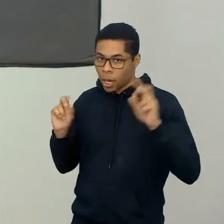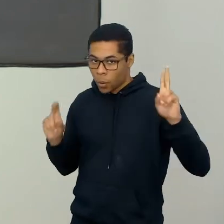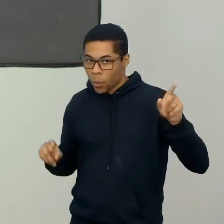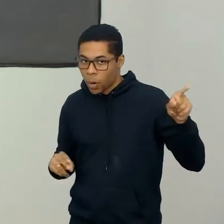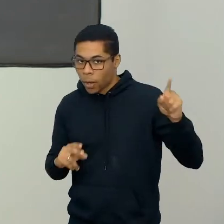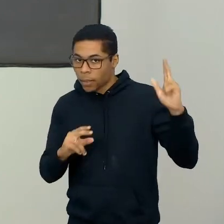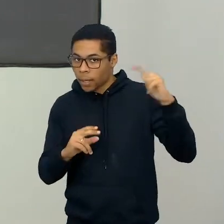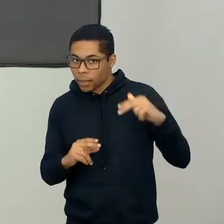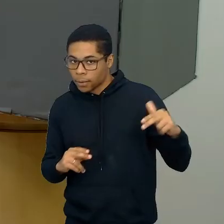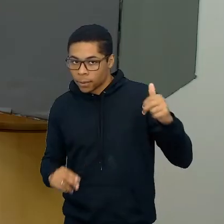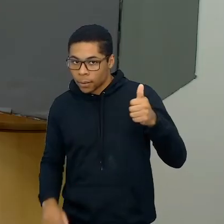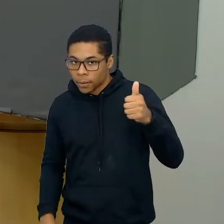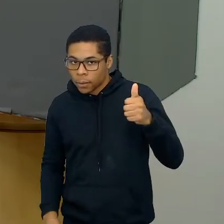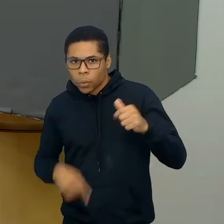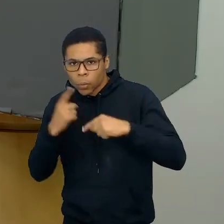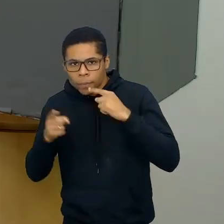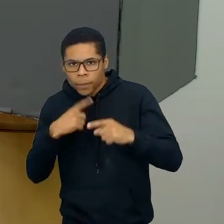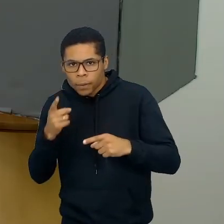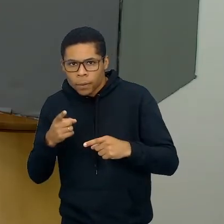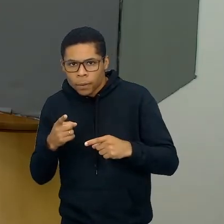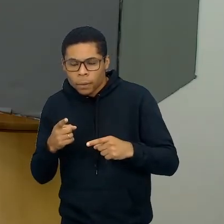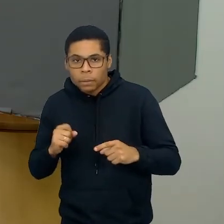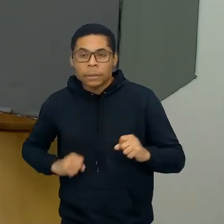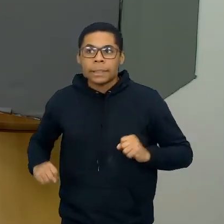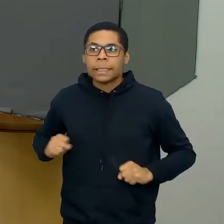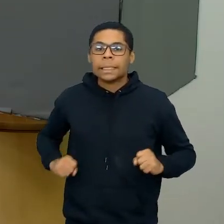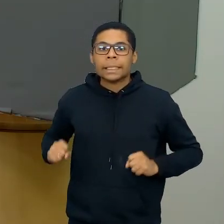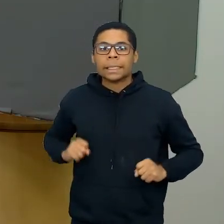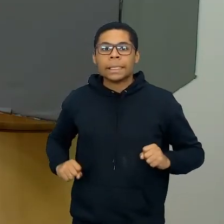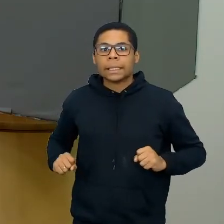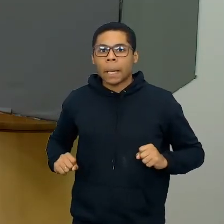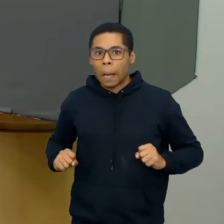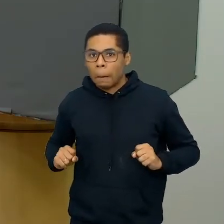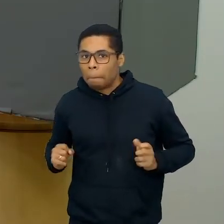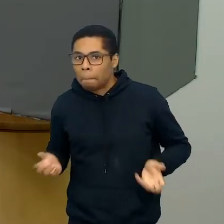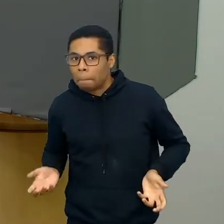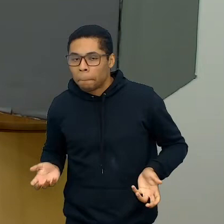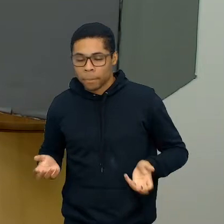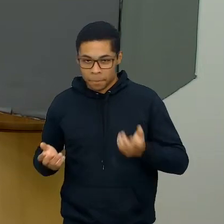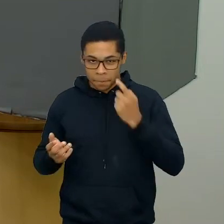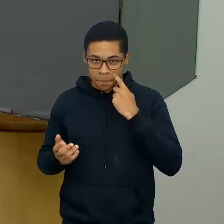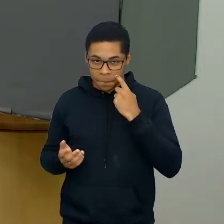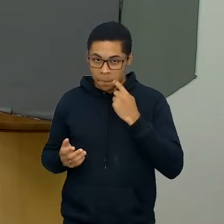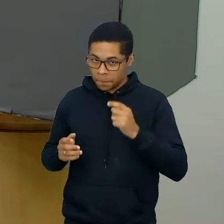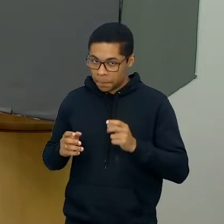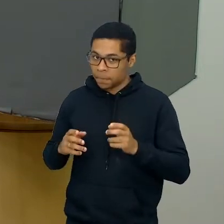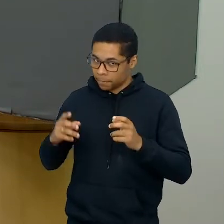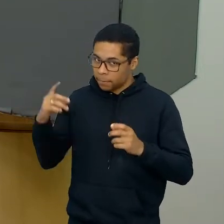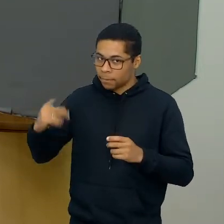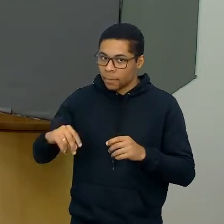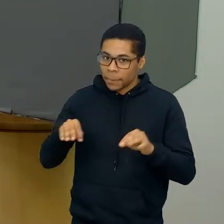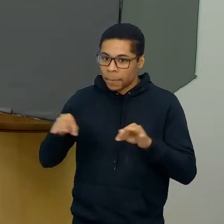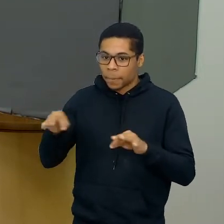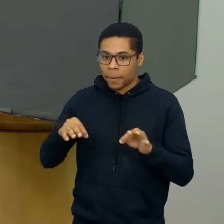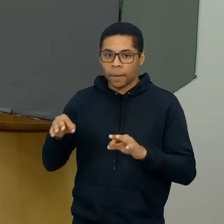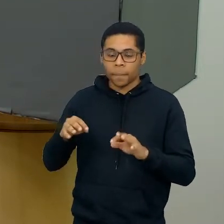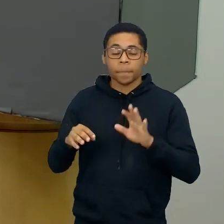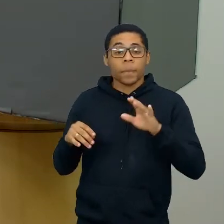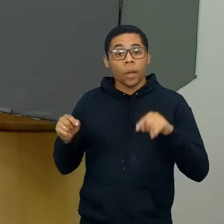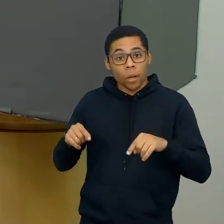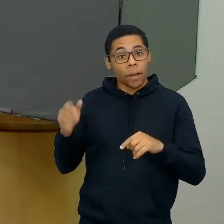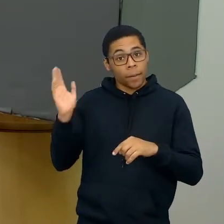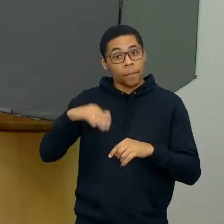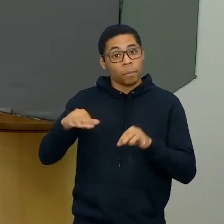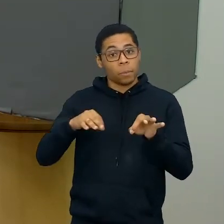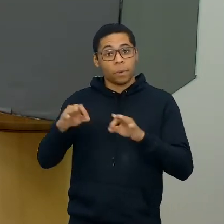Bacana? Dúvidas? Ansiedades? Inquietações? Vamos ver se a gente consegue tocar esse projeto, gente. Agora é montar a nossa